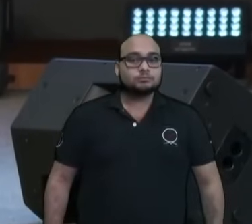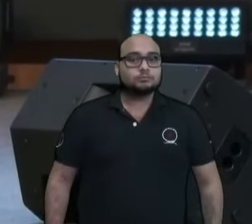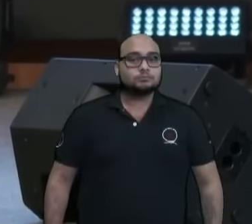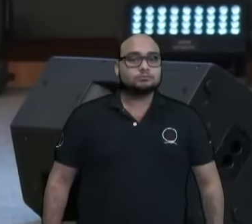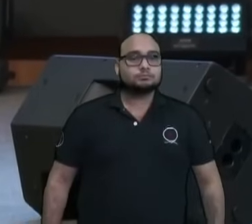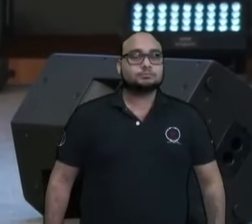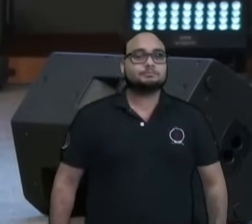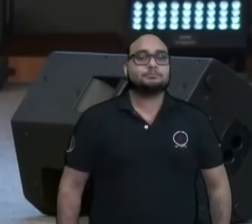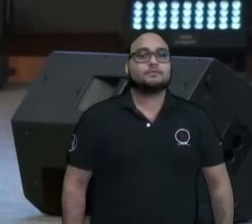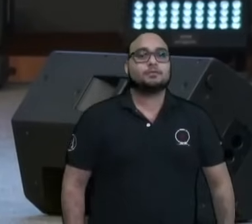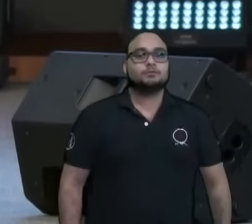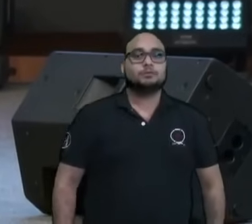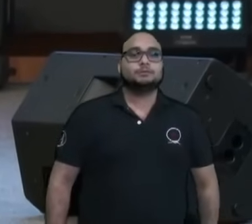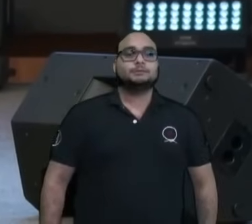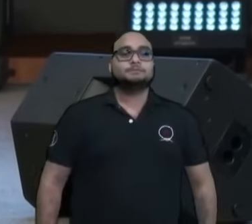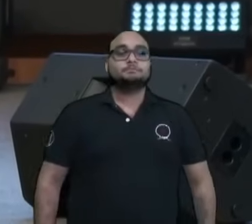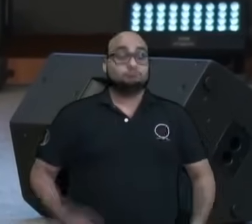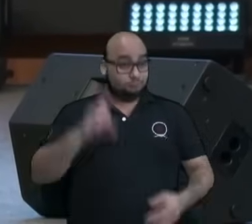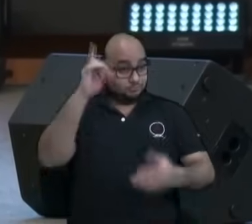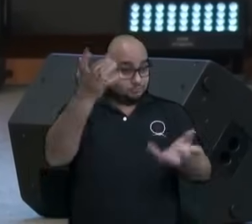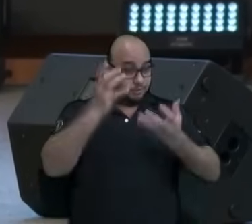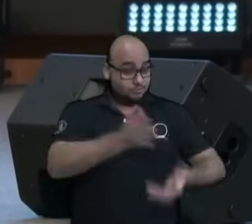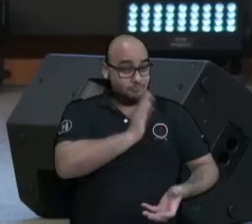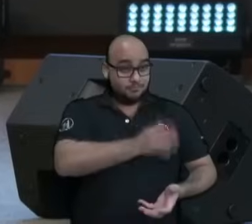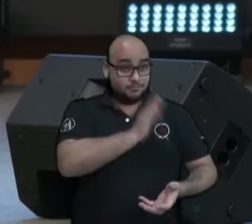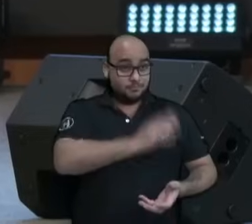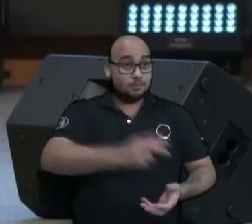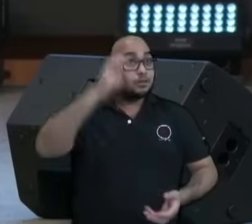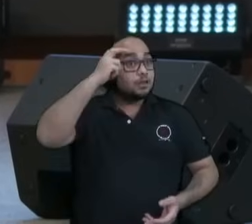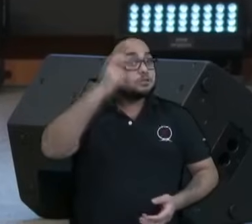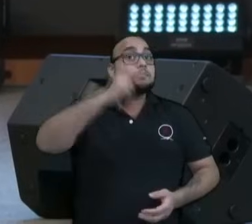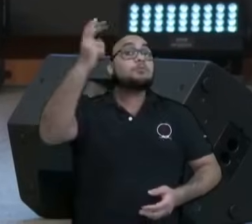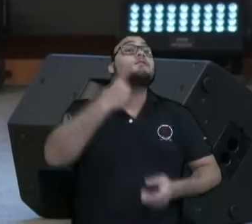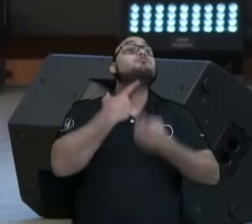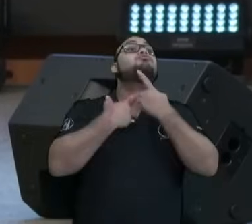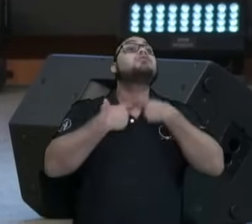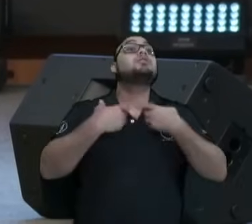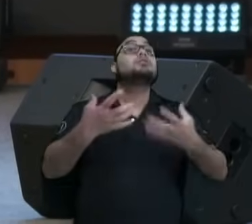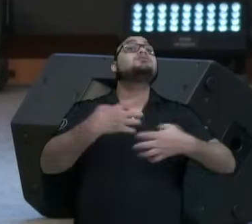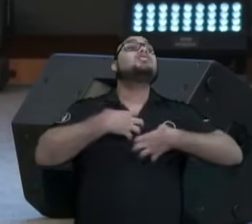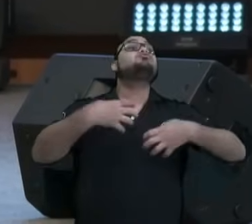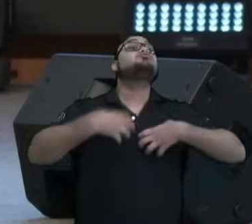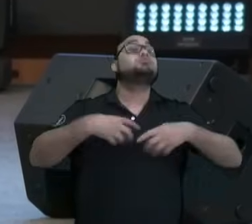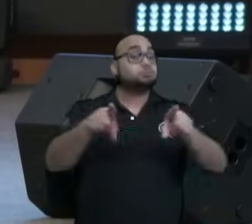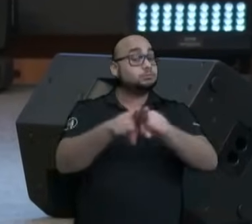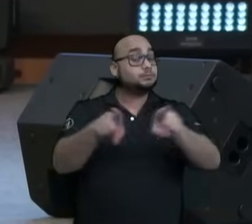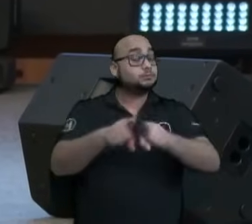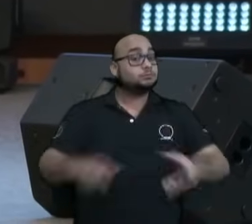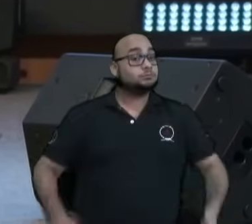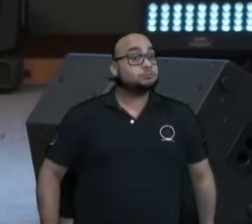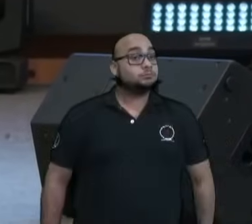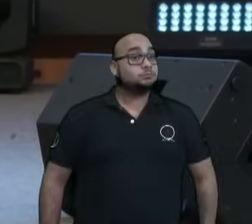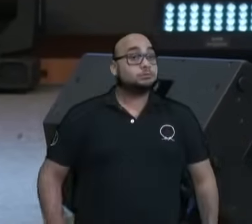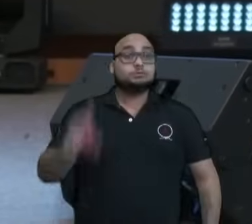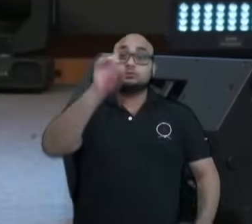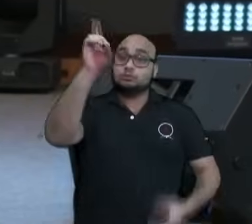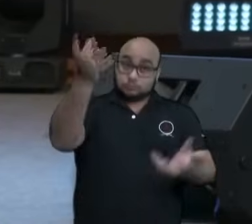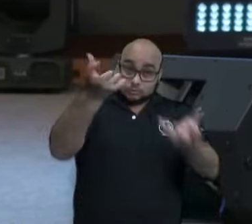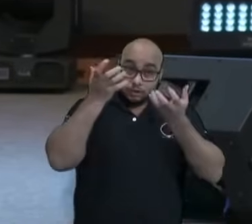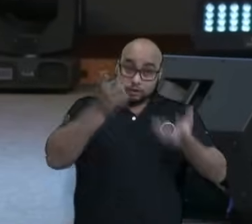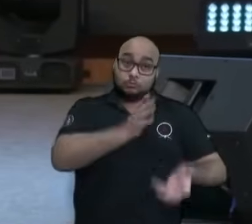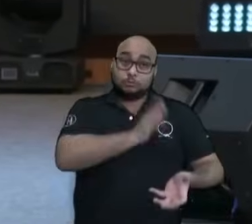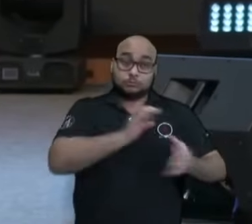seria F Deus quer o coração mente vontade e sentimentos é o coração Que conversa é